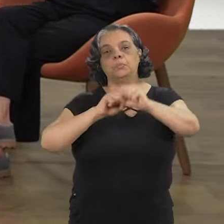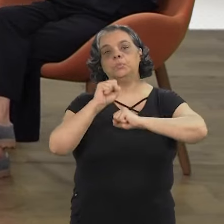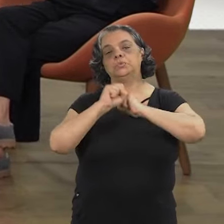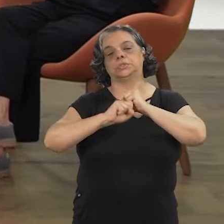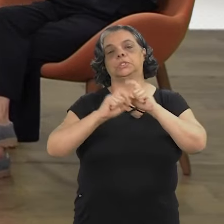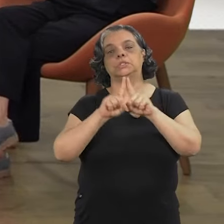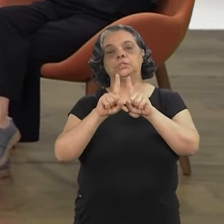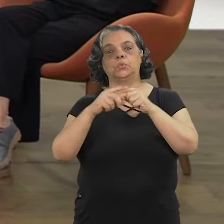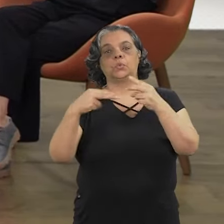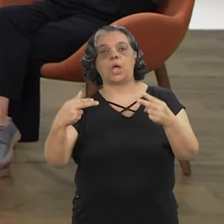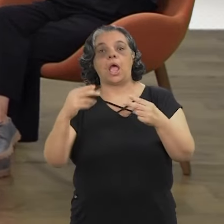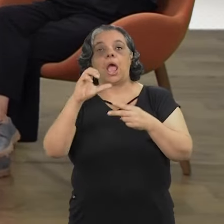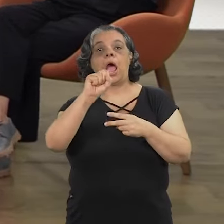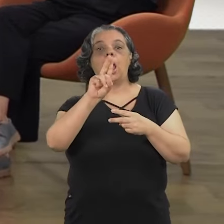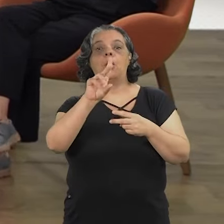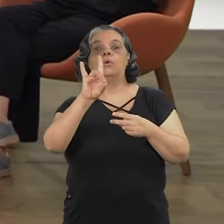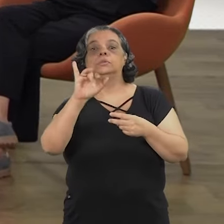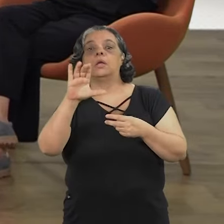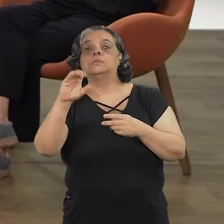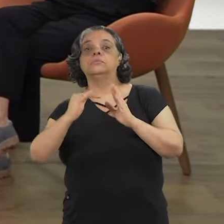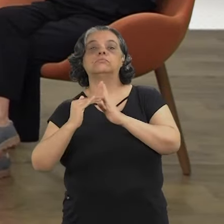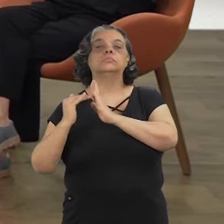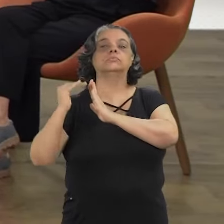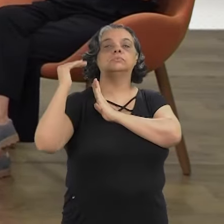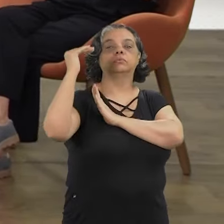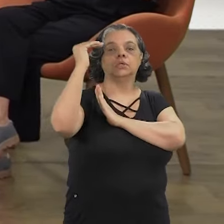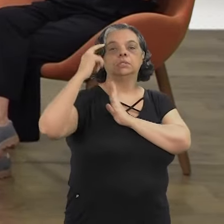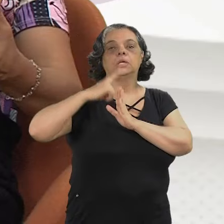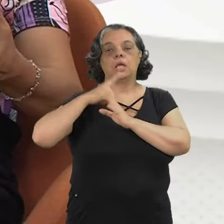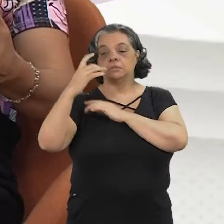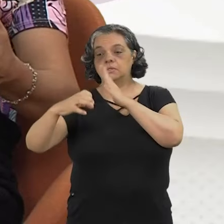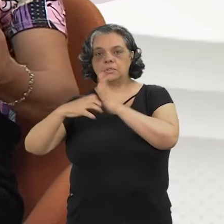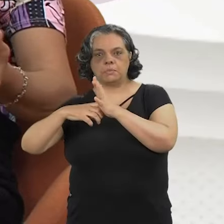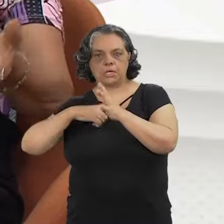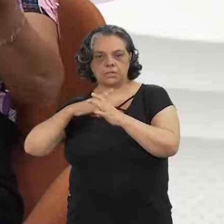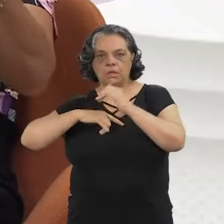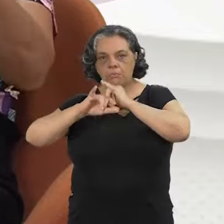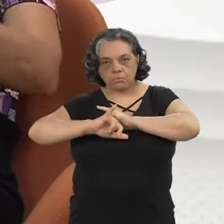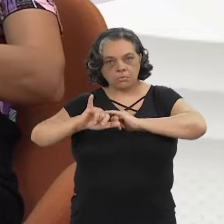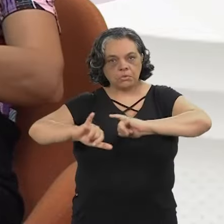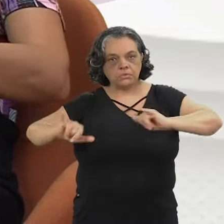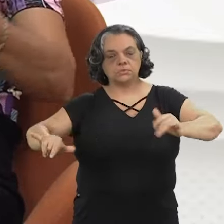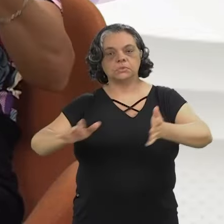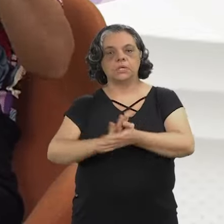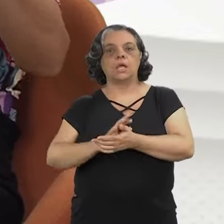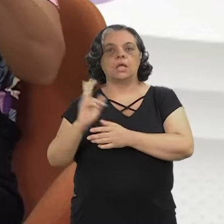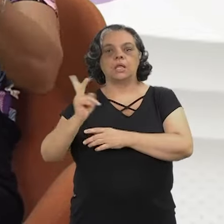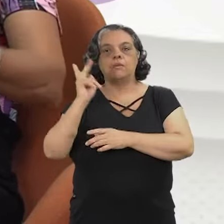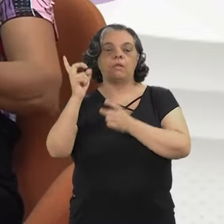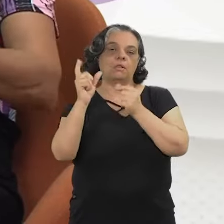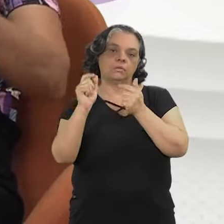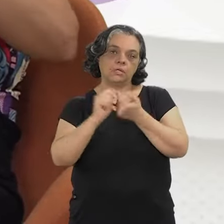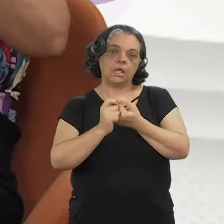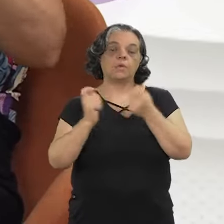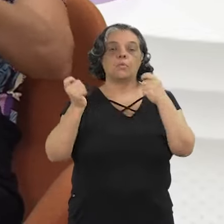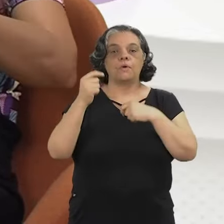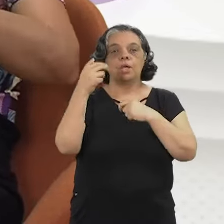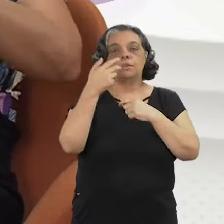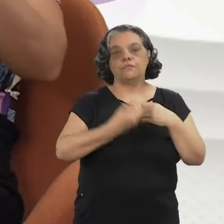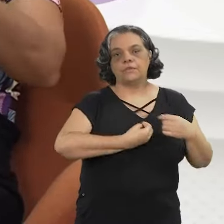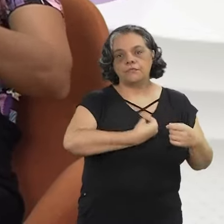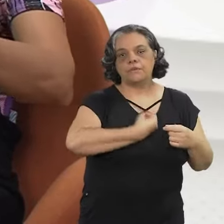em busca de audiência porque é a audiência que faz com que essas empresas tenham publicidade que vale muito dinheiro e